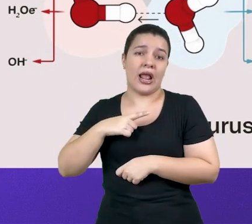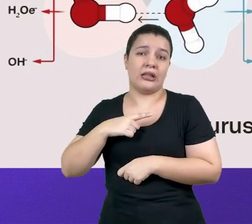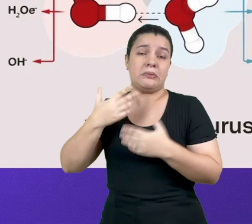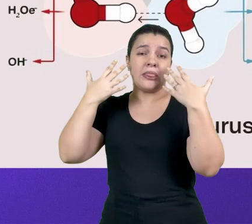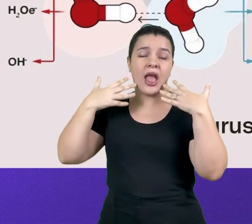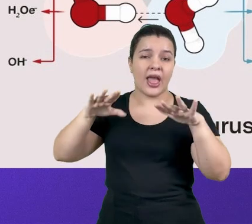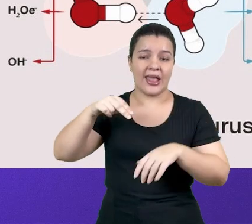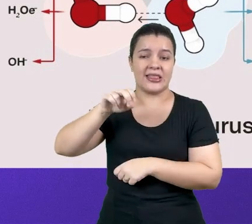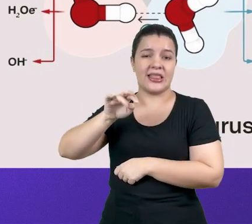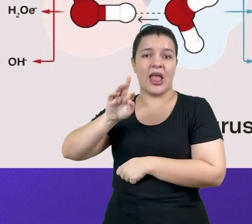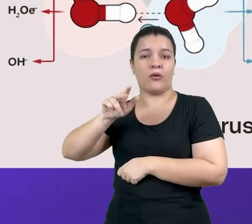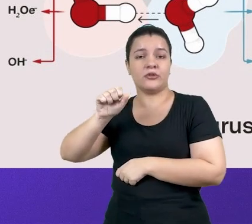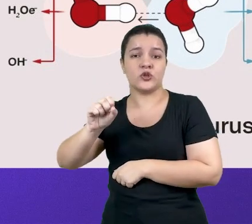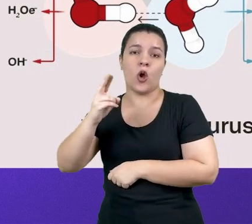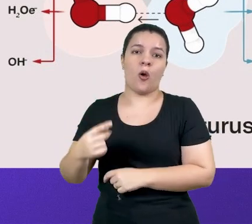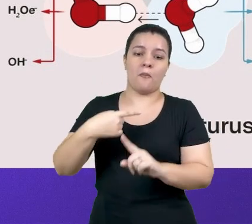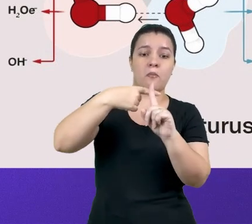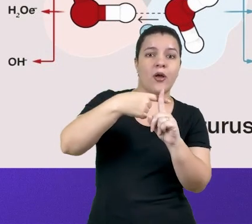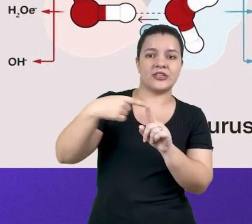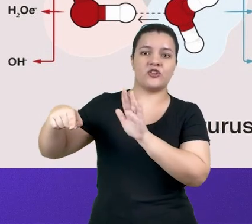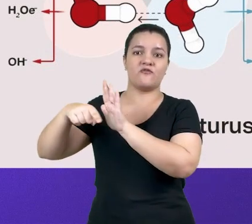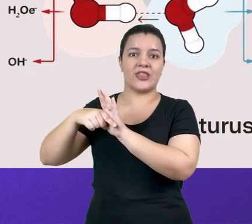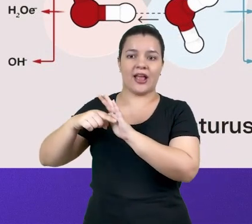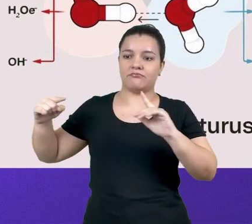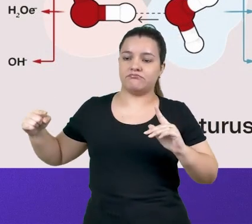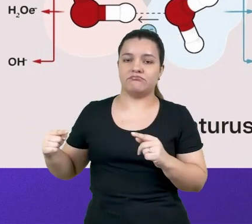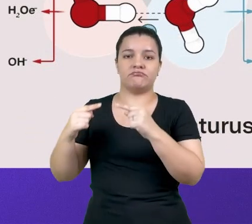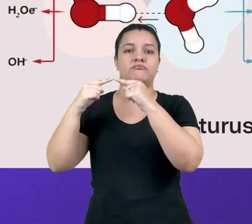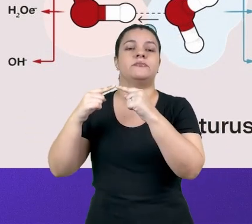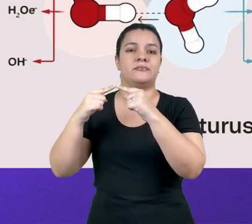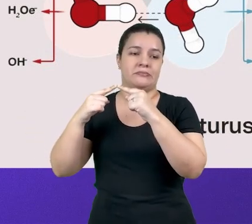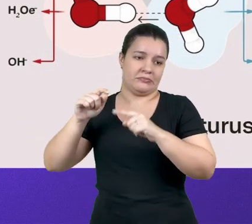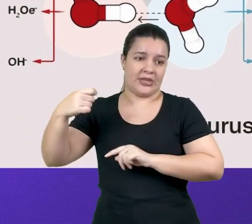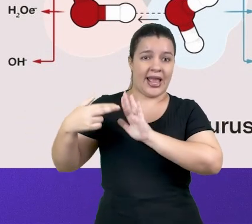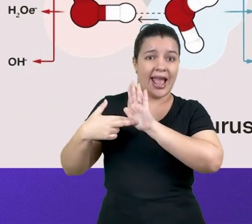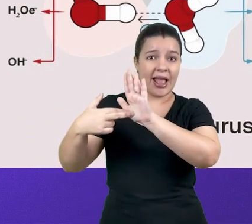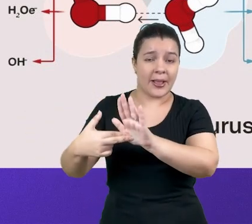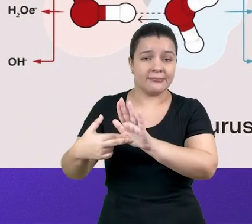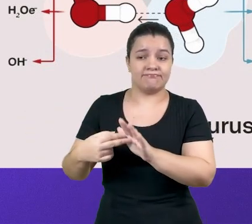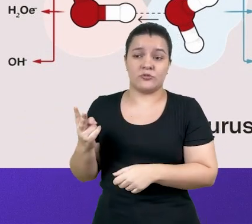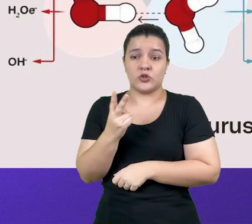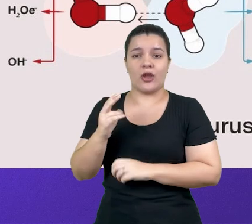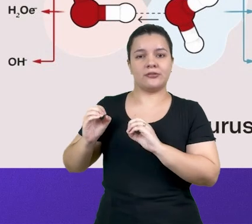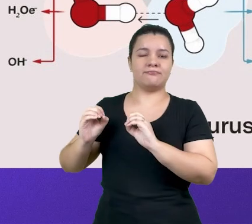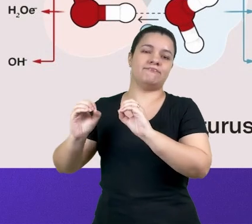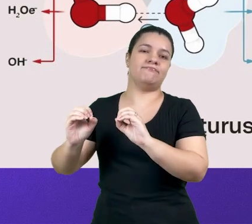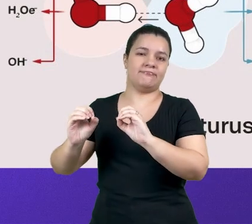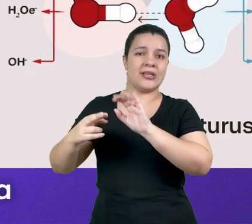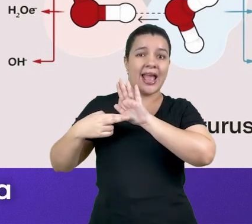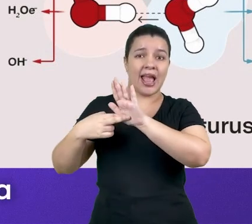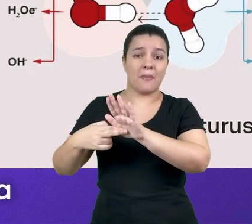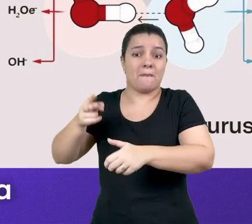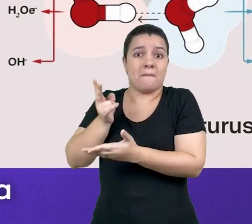ou que uma está positiva e a outra está negativa. Sendo que essa representação, para o mesmo par de moléculas, ela tem que ser